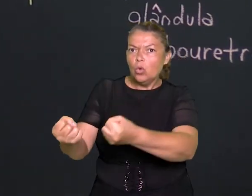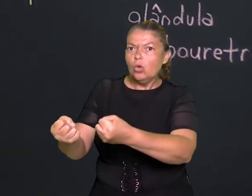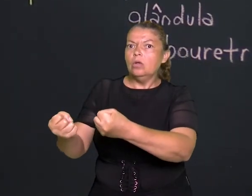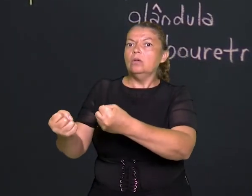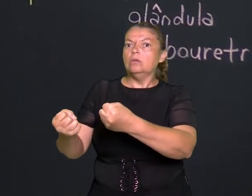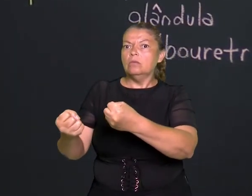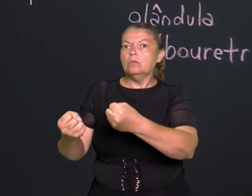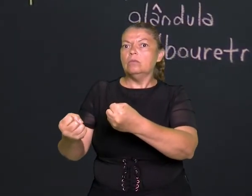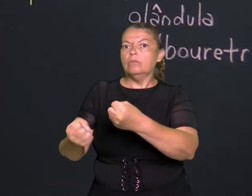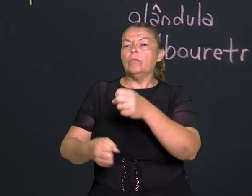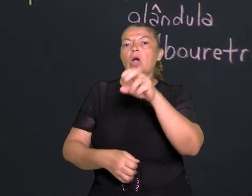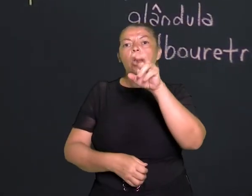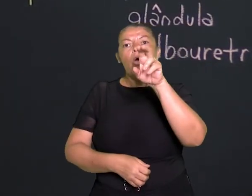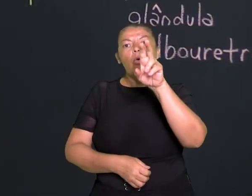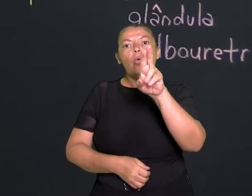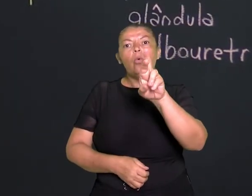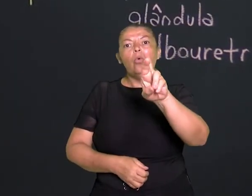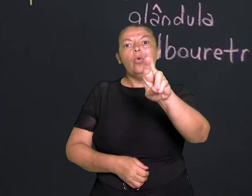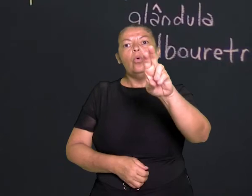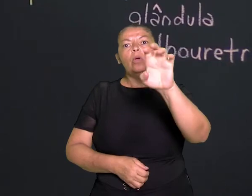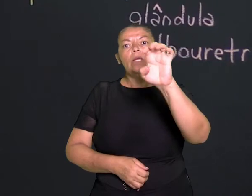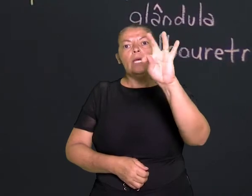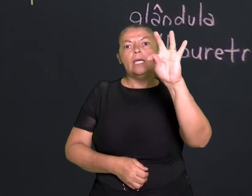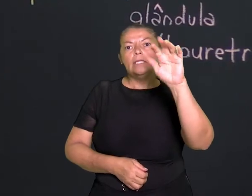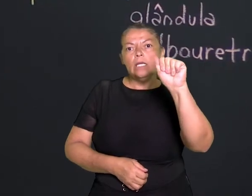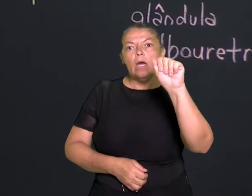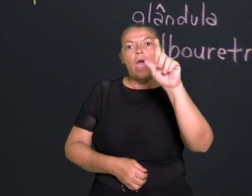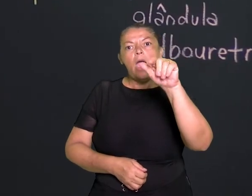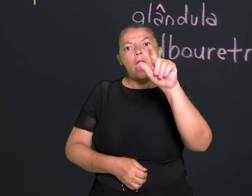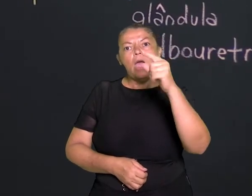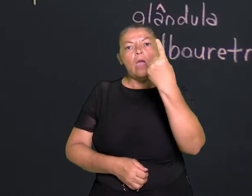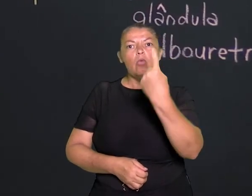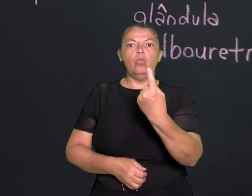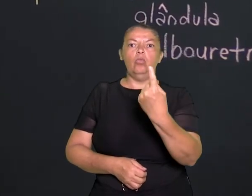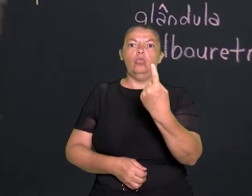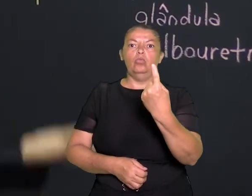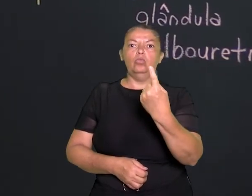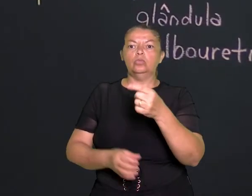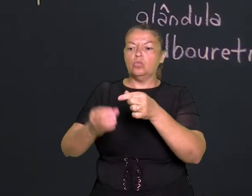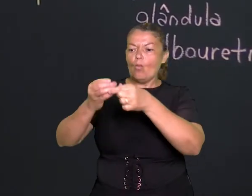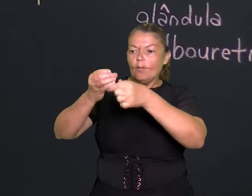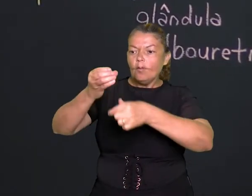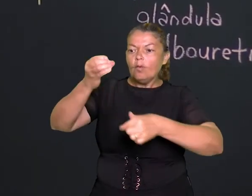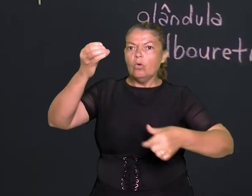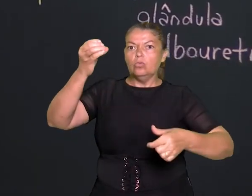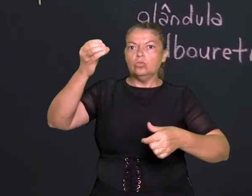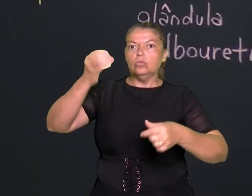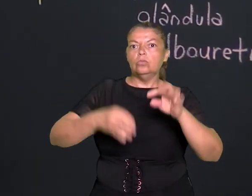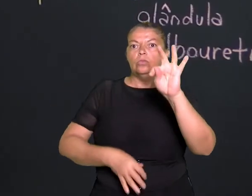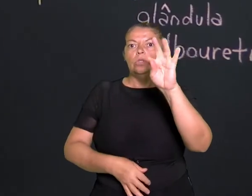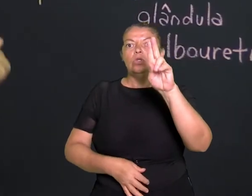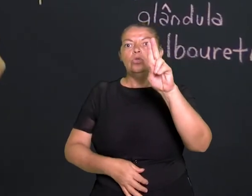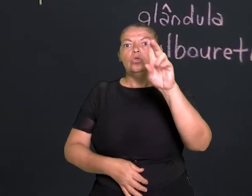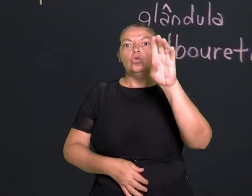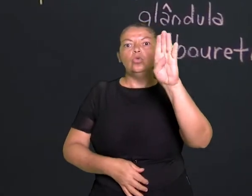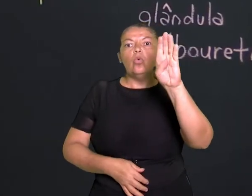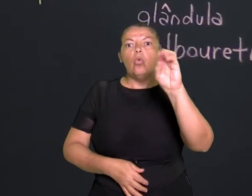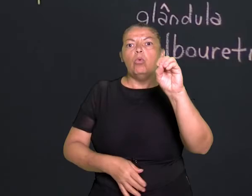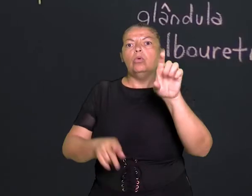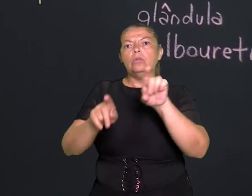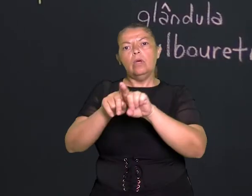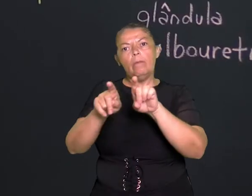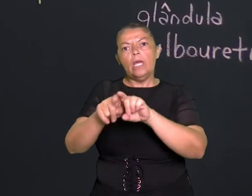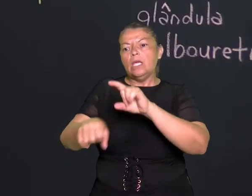A uretra ele é um tubo comum ao sistema excretor e ao sistema reprodutor, ou seja, é caminho